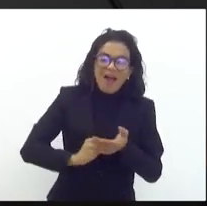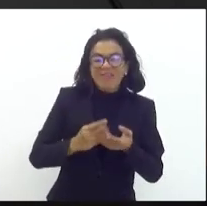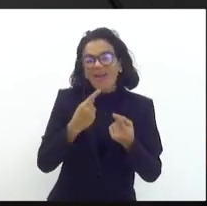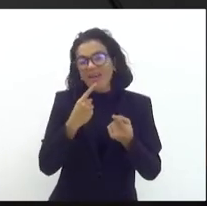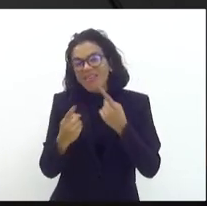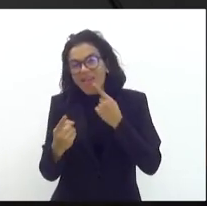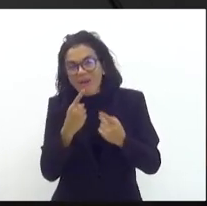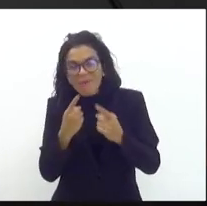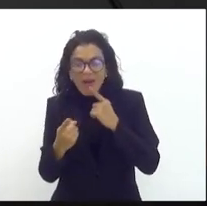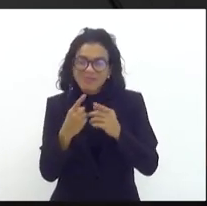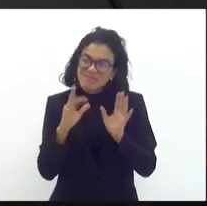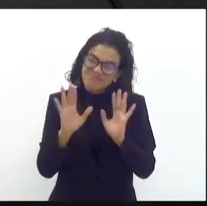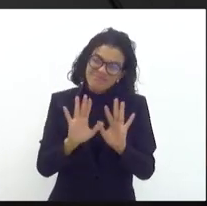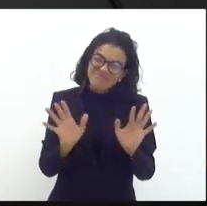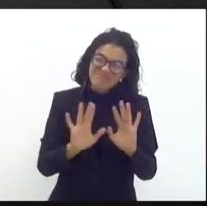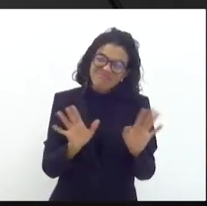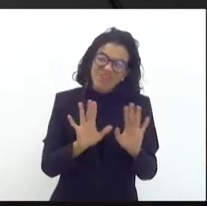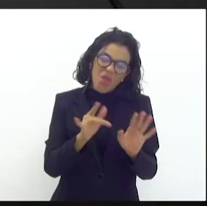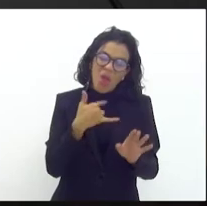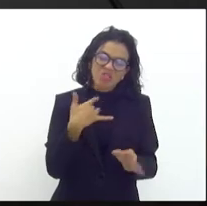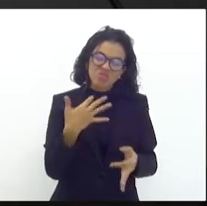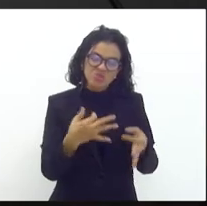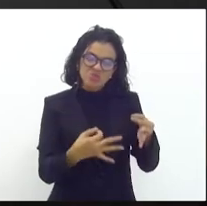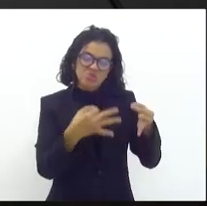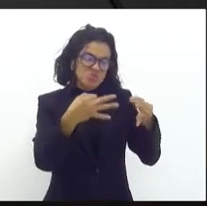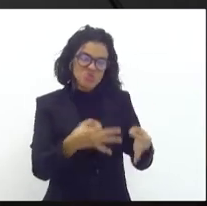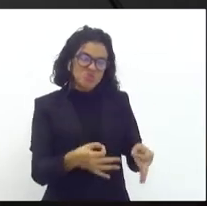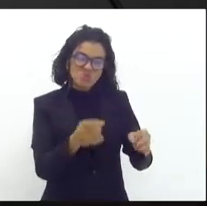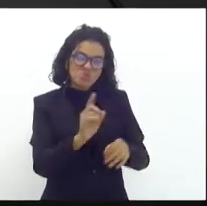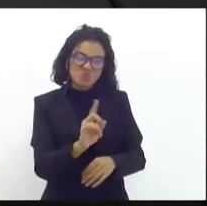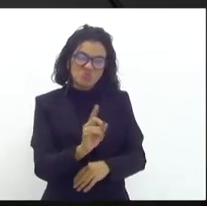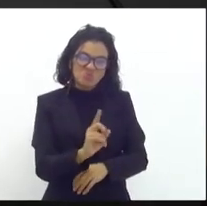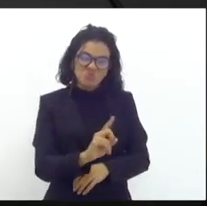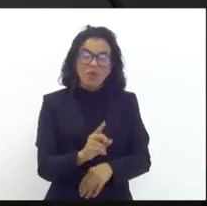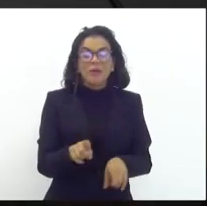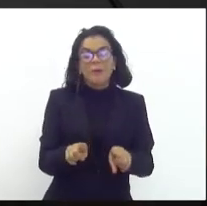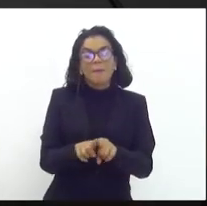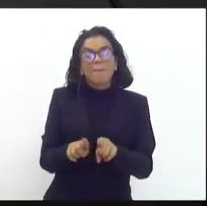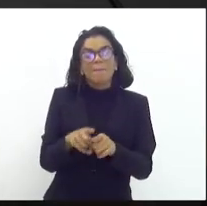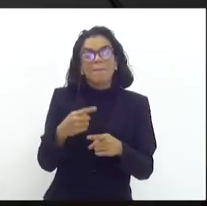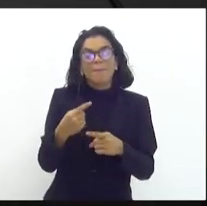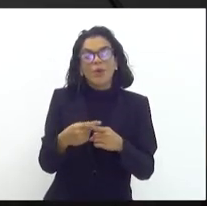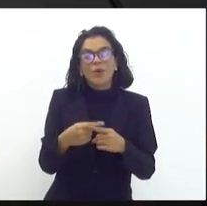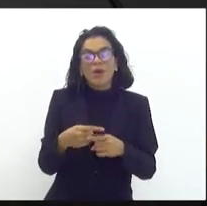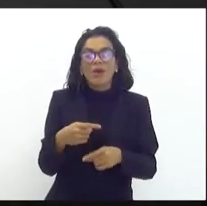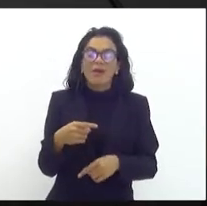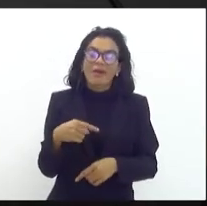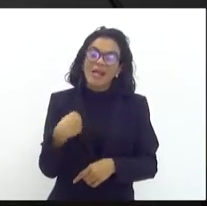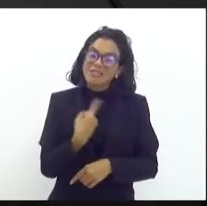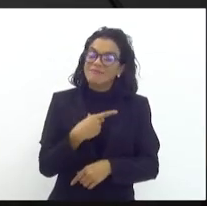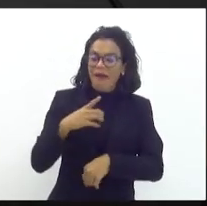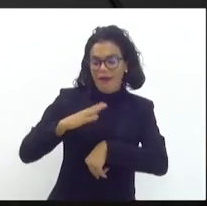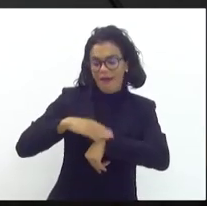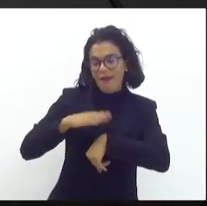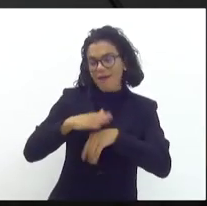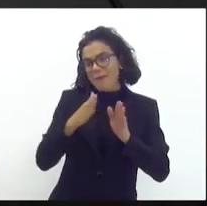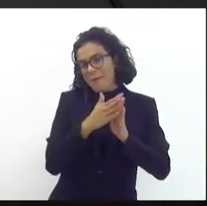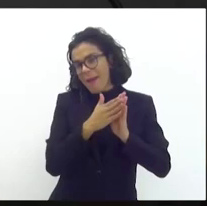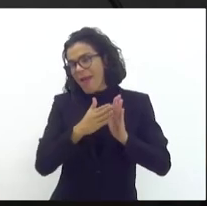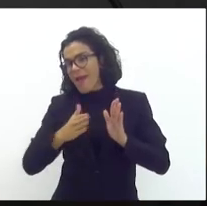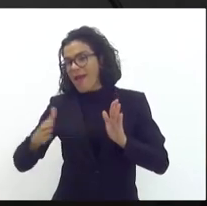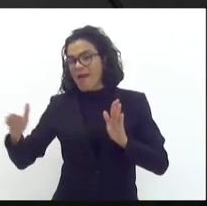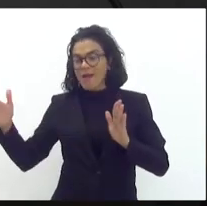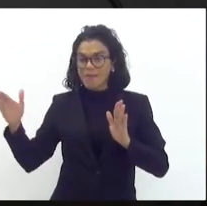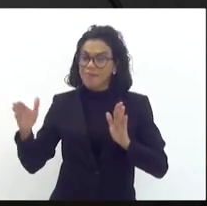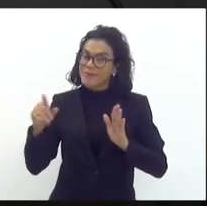de não sei o quê entendeu isso acho injusto porque isso isso a gente vai ter muito tempo e aí que é